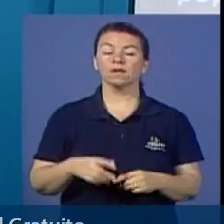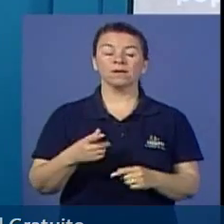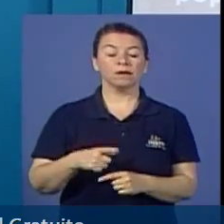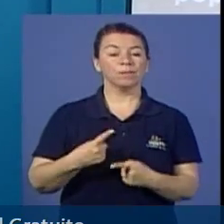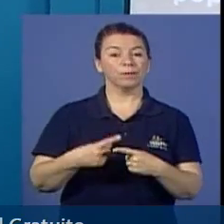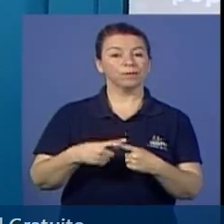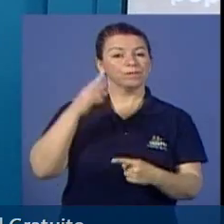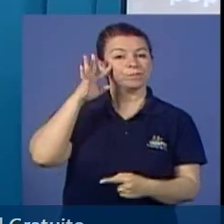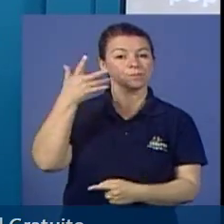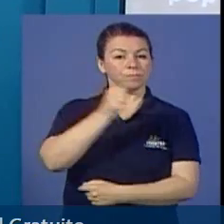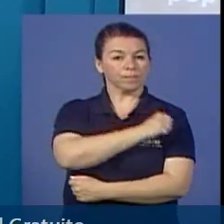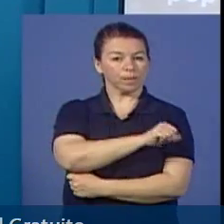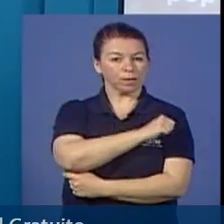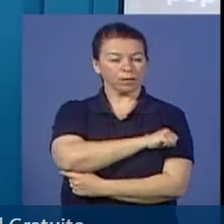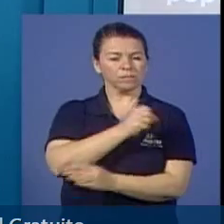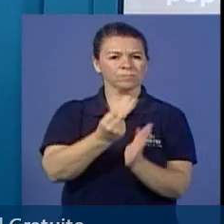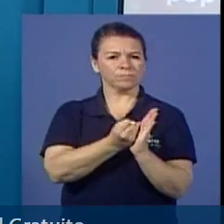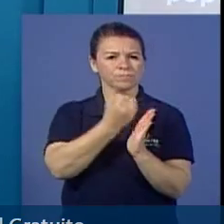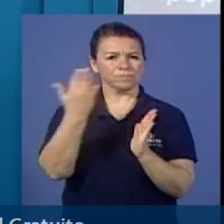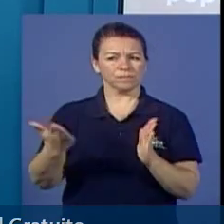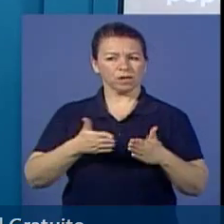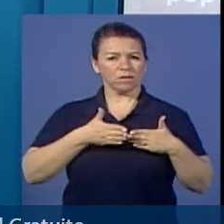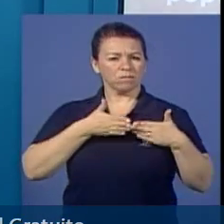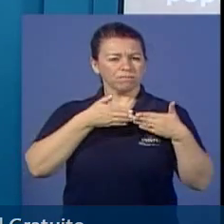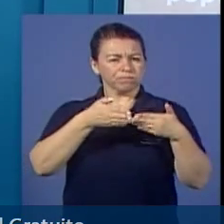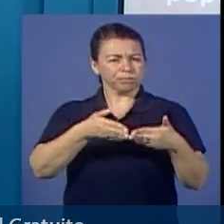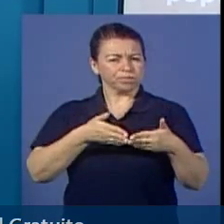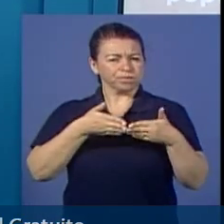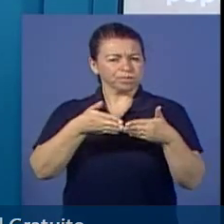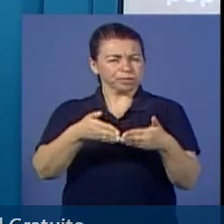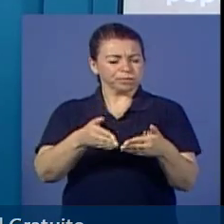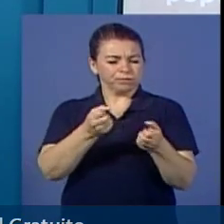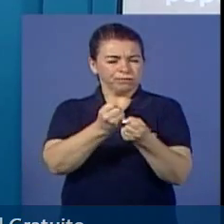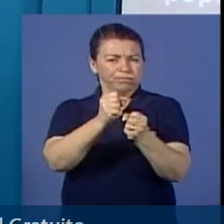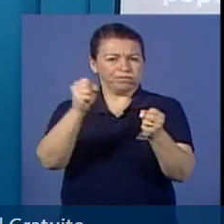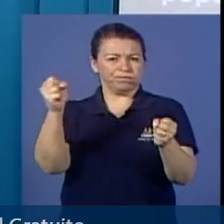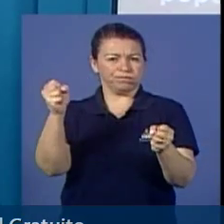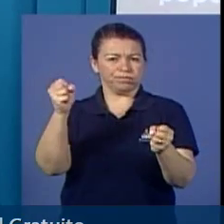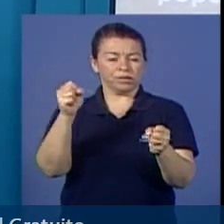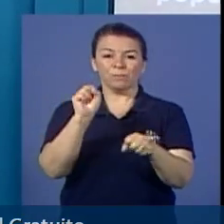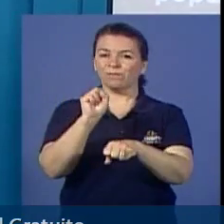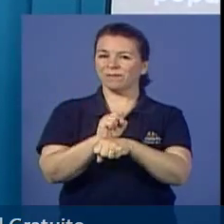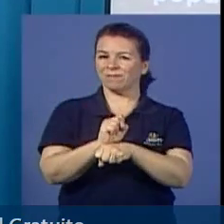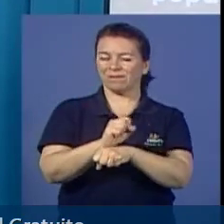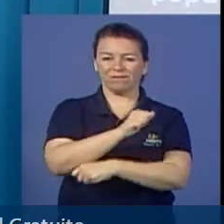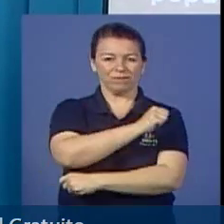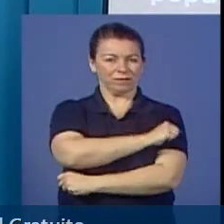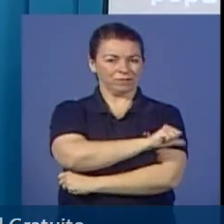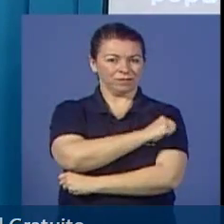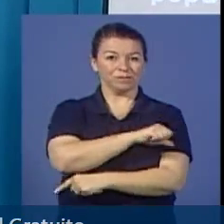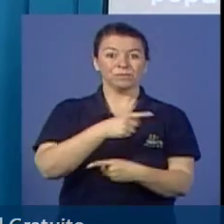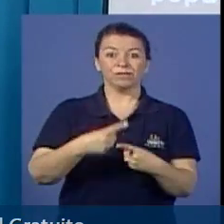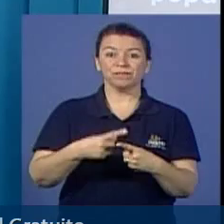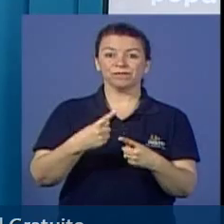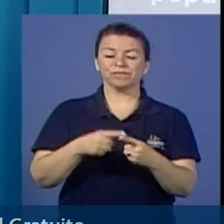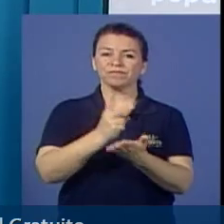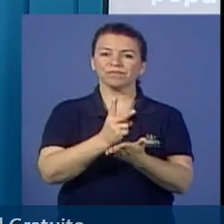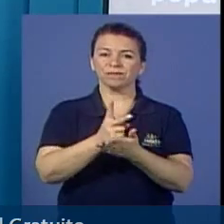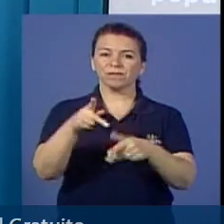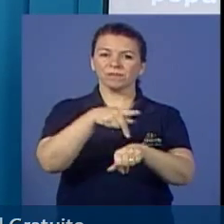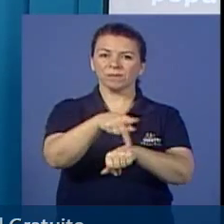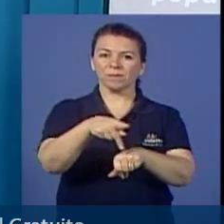vinham para a América do Sul, mas passavam direto pelo Rio de Janeiro, porque o Rio de Janeiro tinha uma fama lá fora de